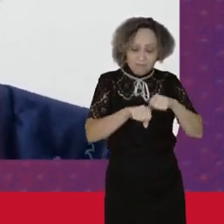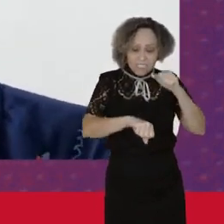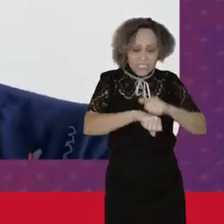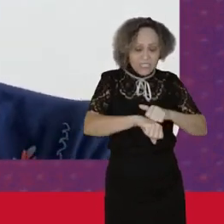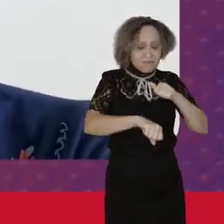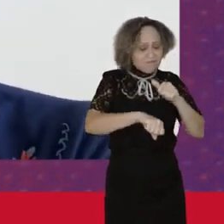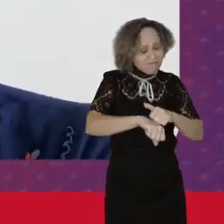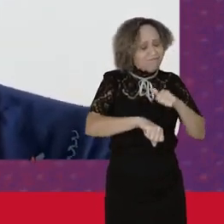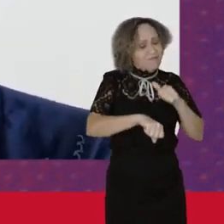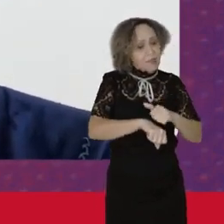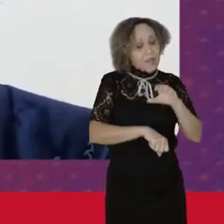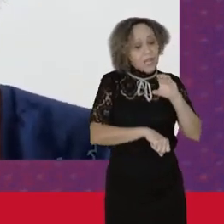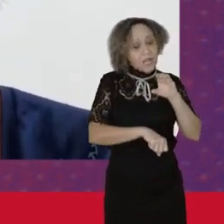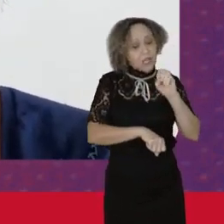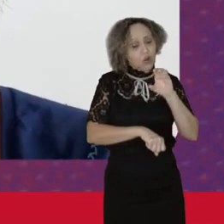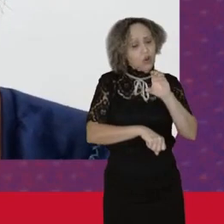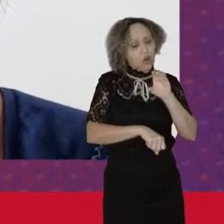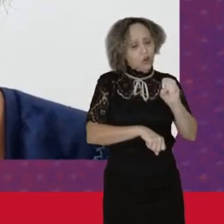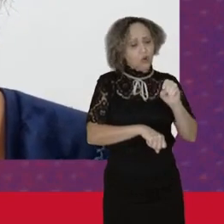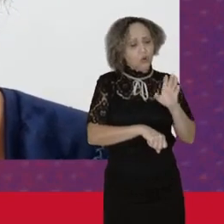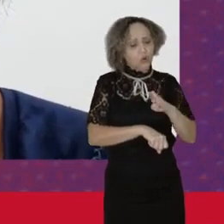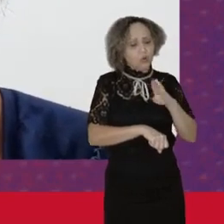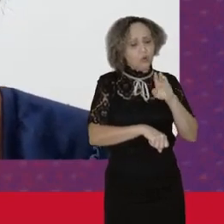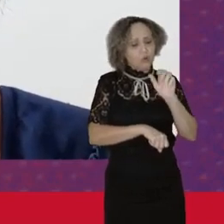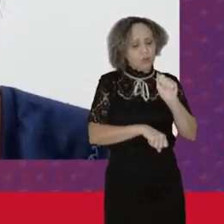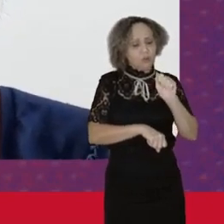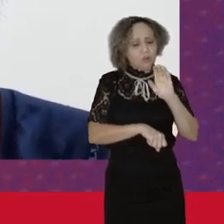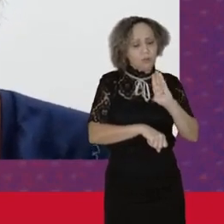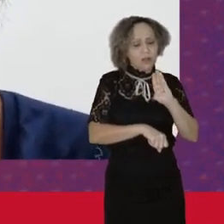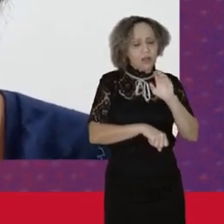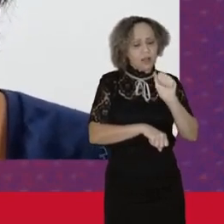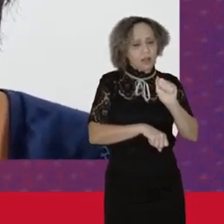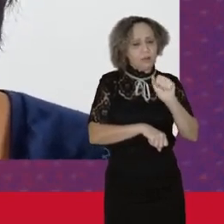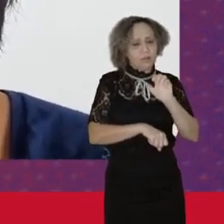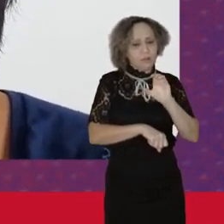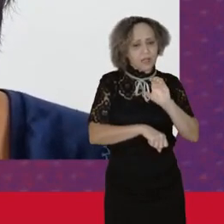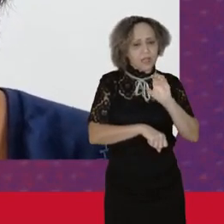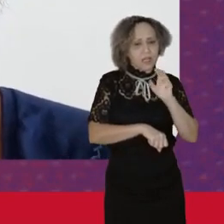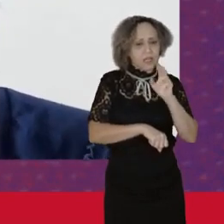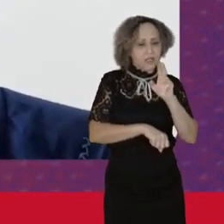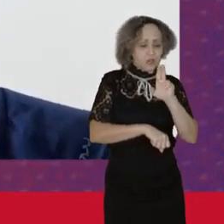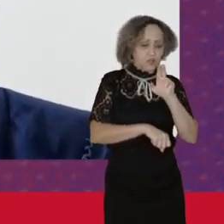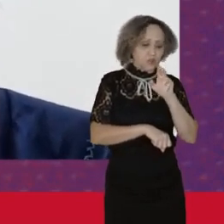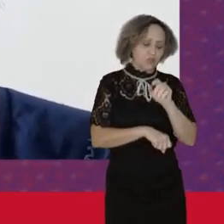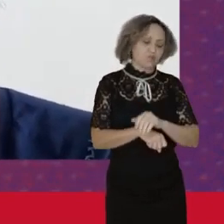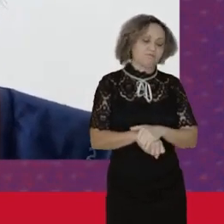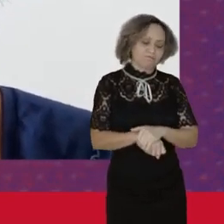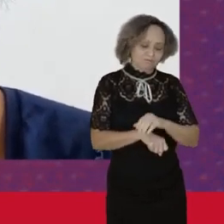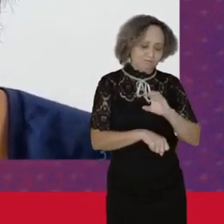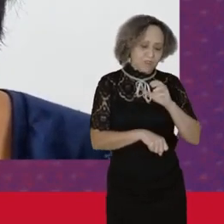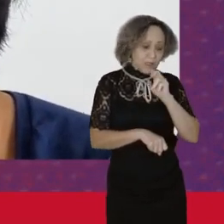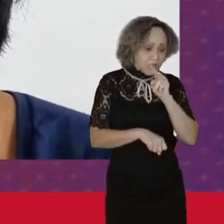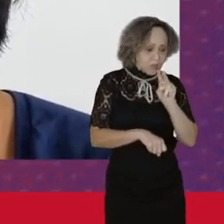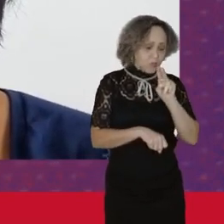Coordenação Nacional Quilombola. Inclusive, é bastante relevante trazer aqui a questão das